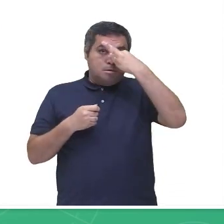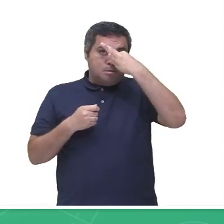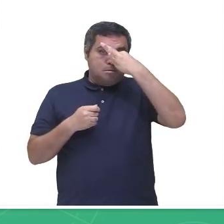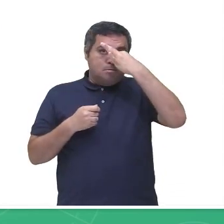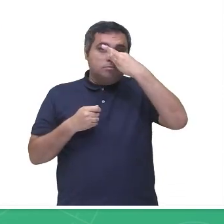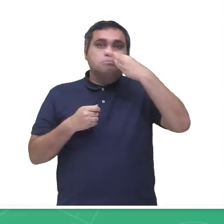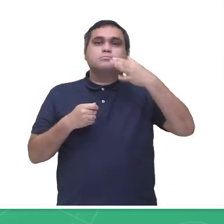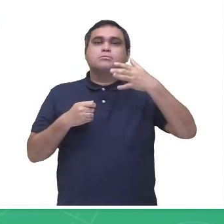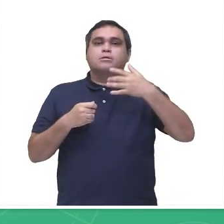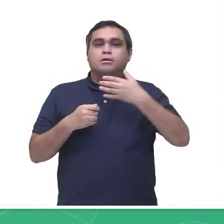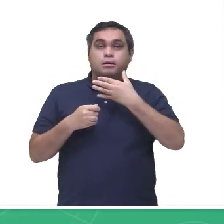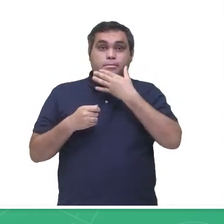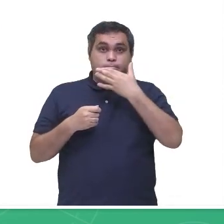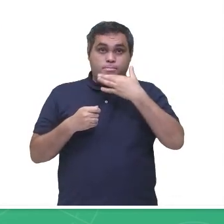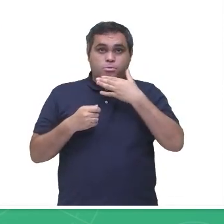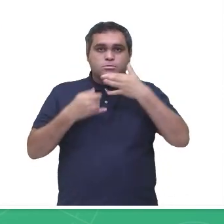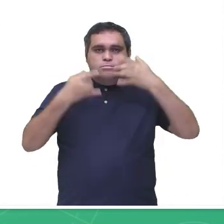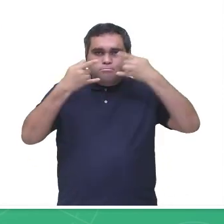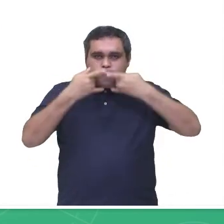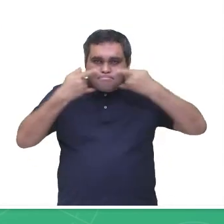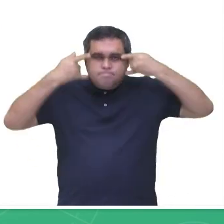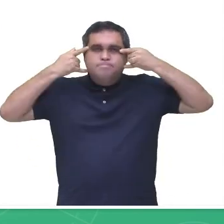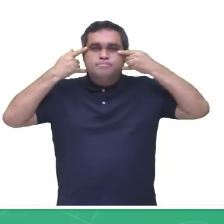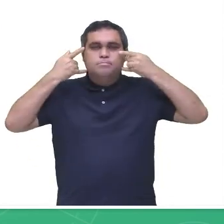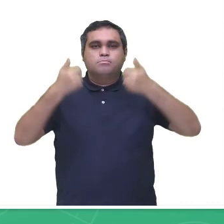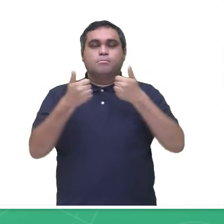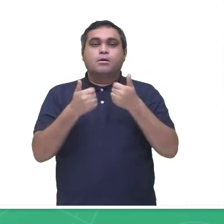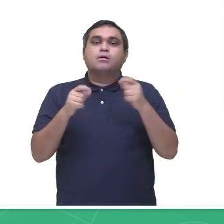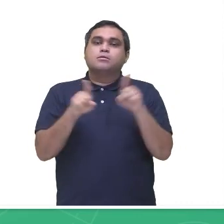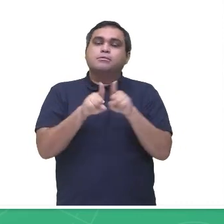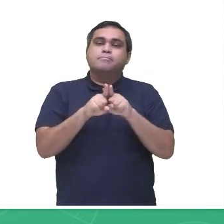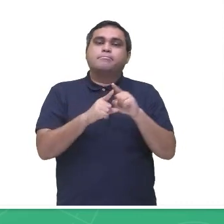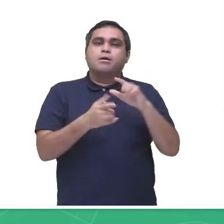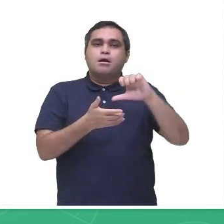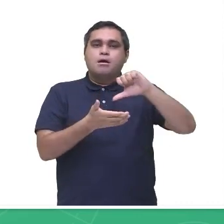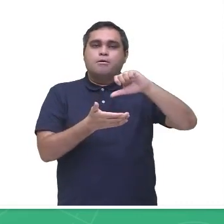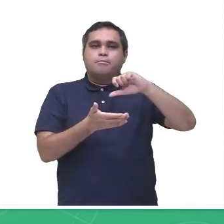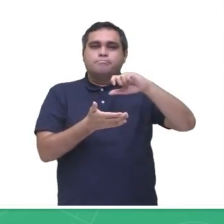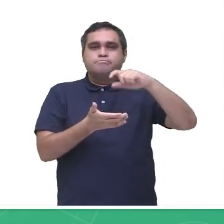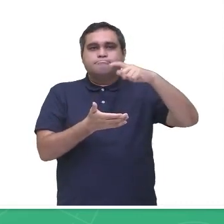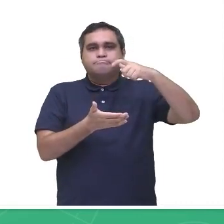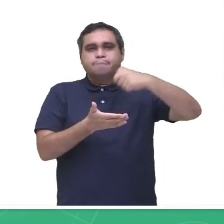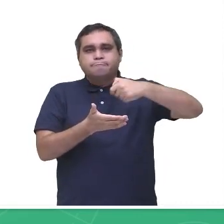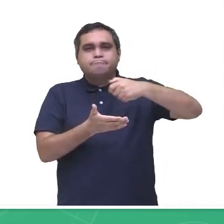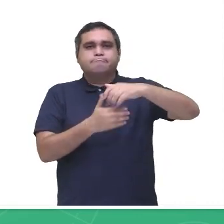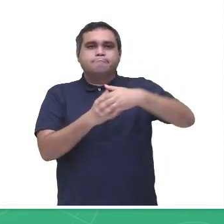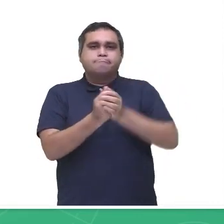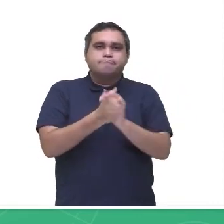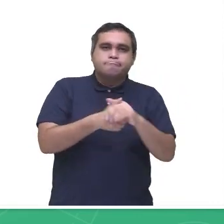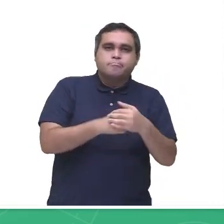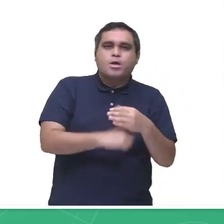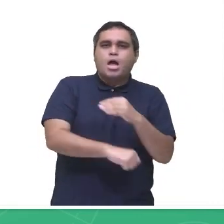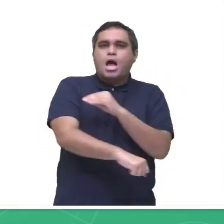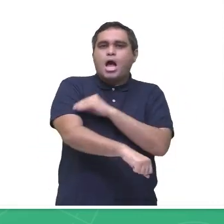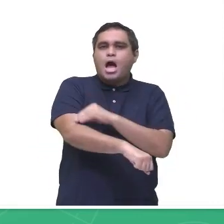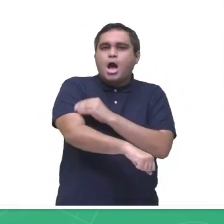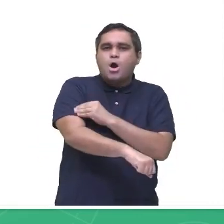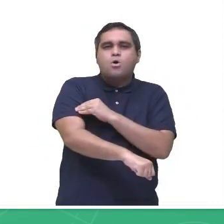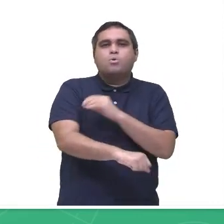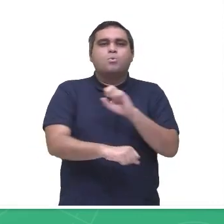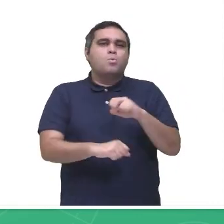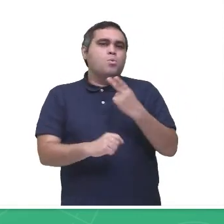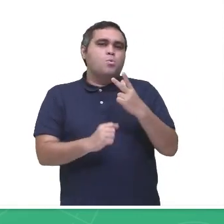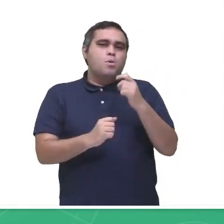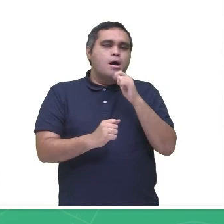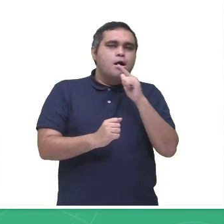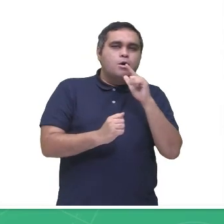boca, tá? Usar corretamente. Higienizar sempre as mãos, sempre que possível, ou com água e sabão, ou com álcool em